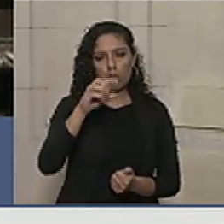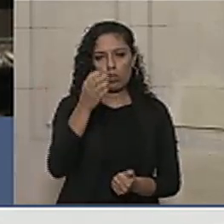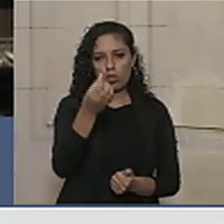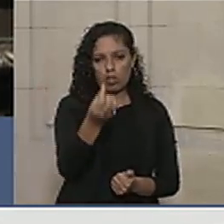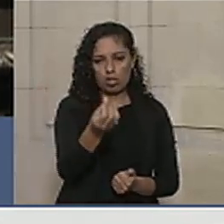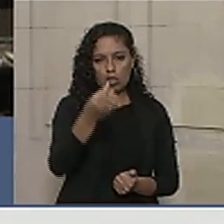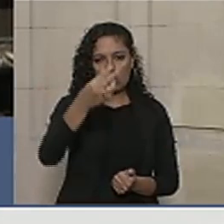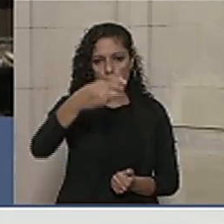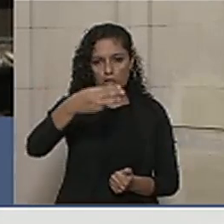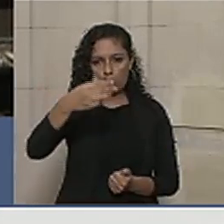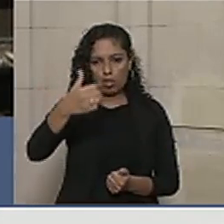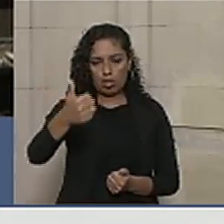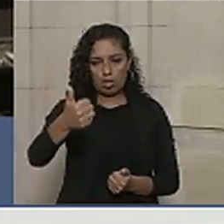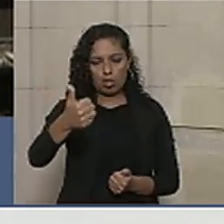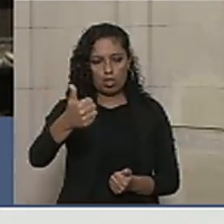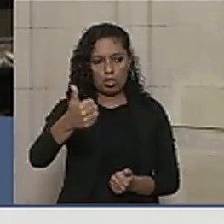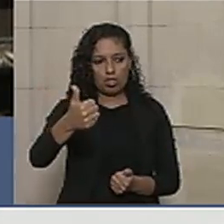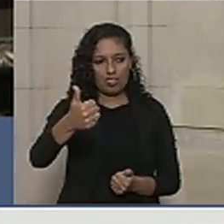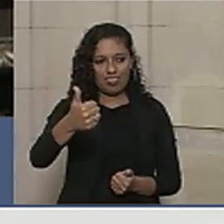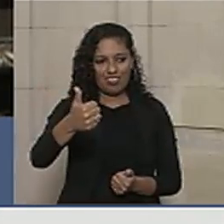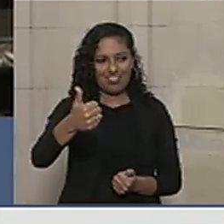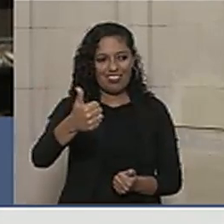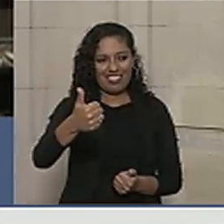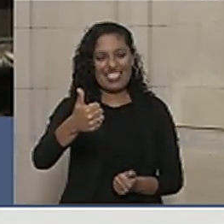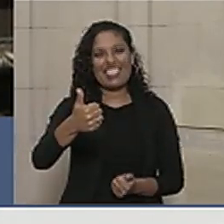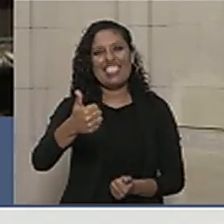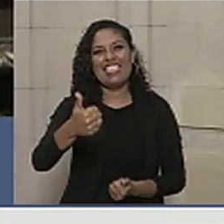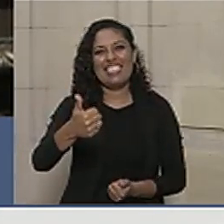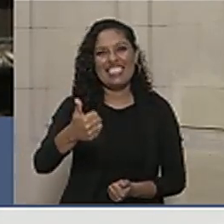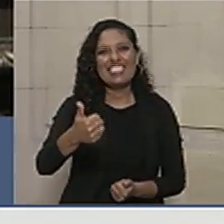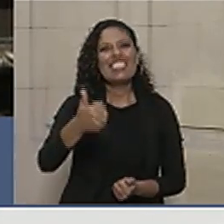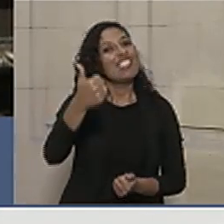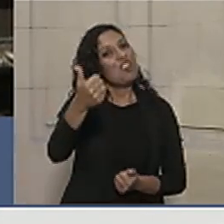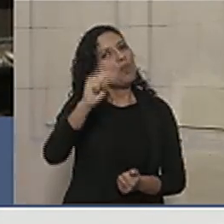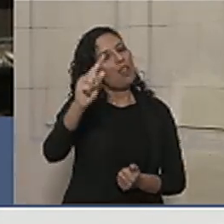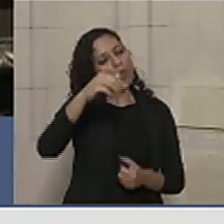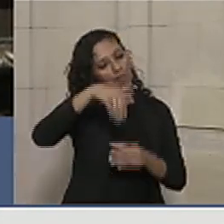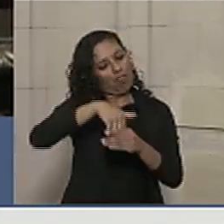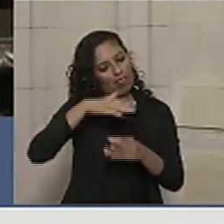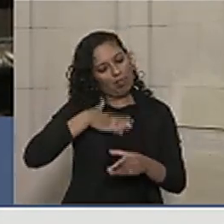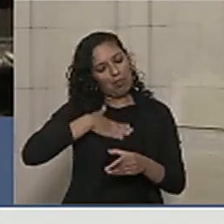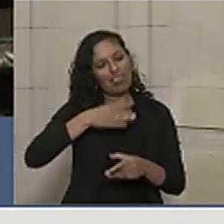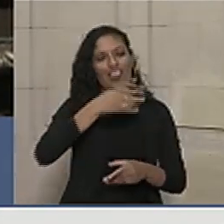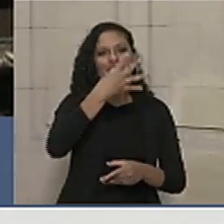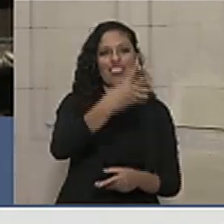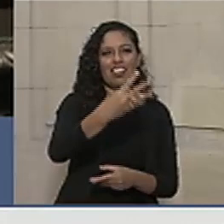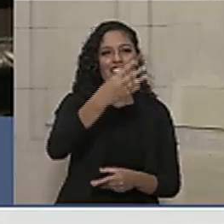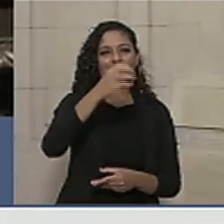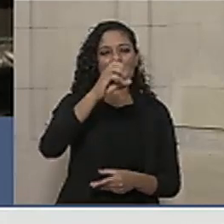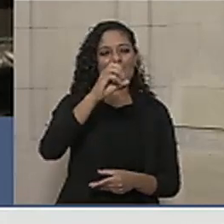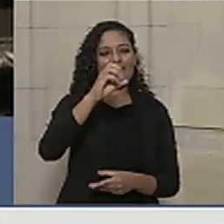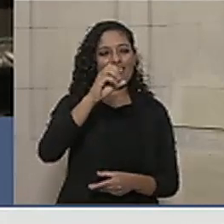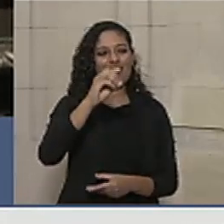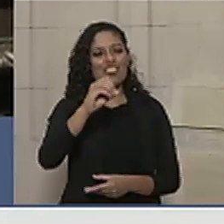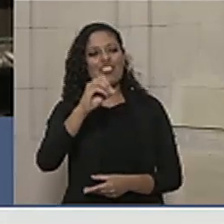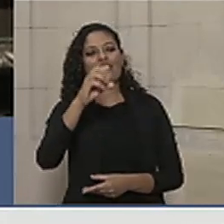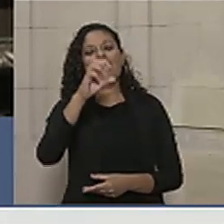40.631 pessoas, 630, porque eu votei em mim, né? Me colocaram aqui